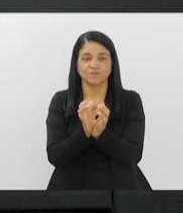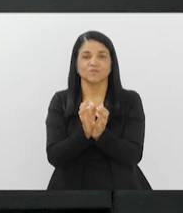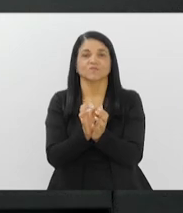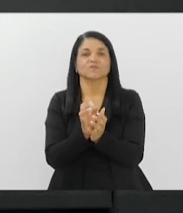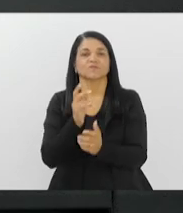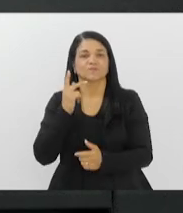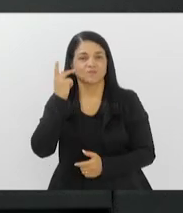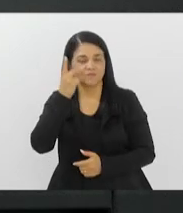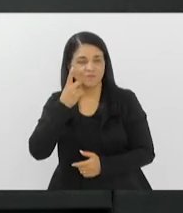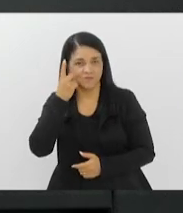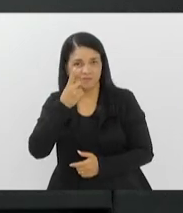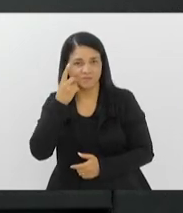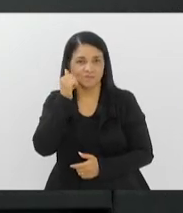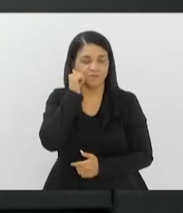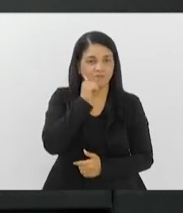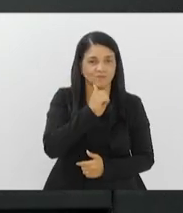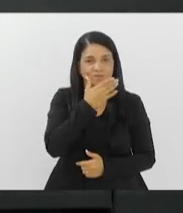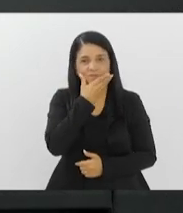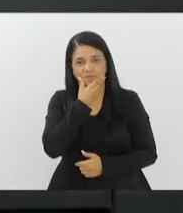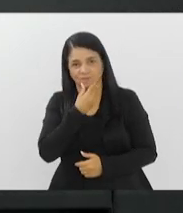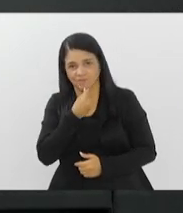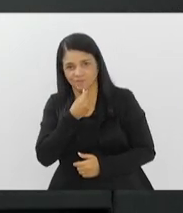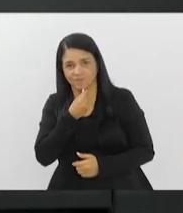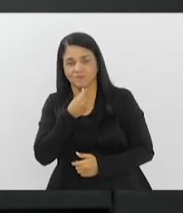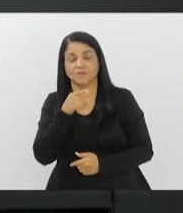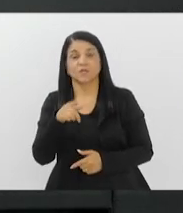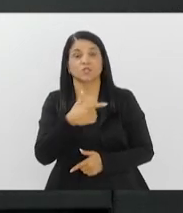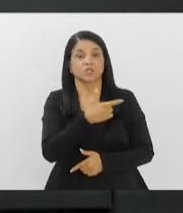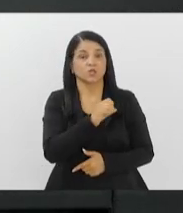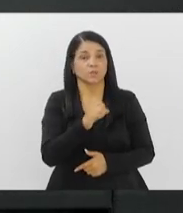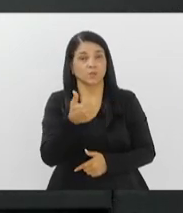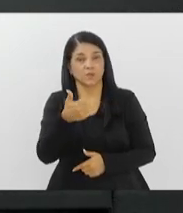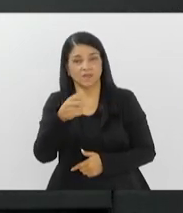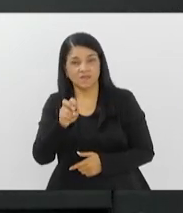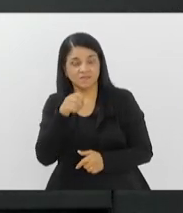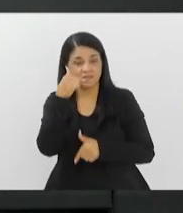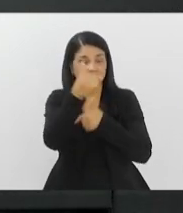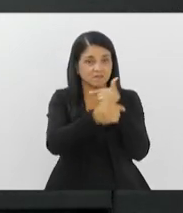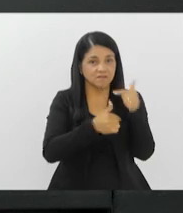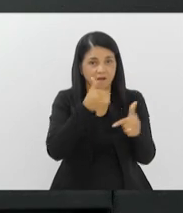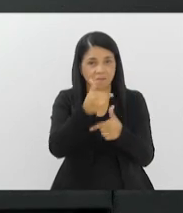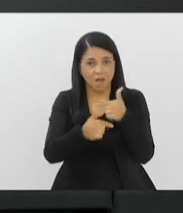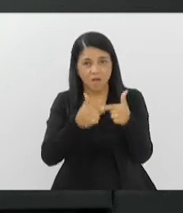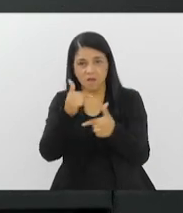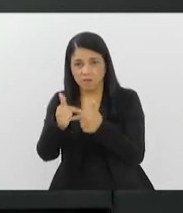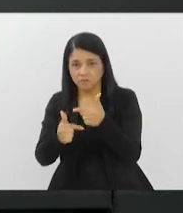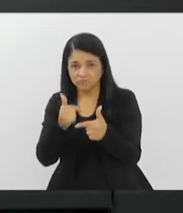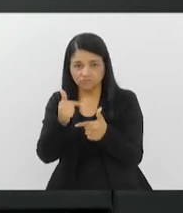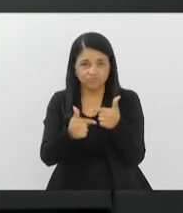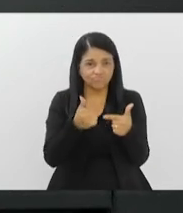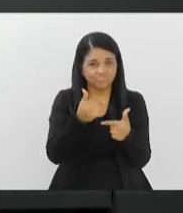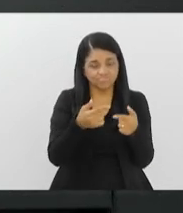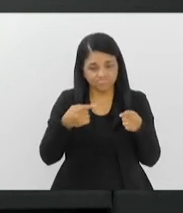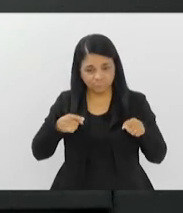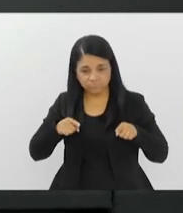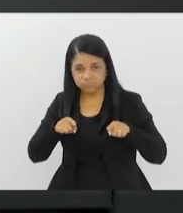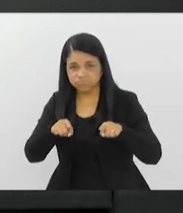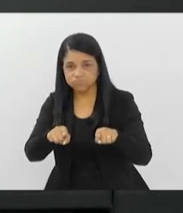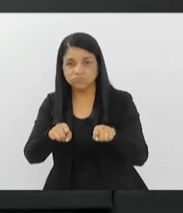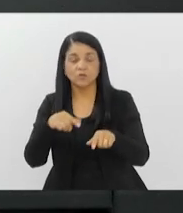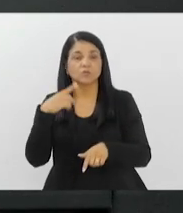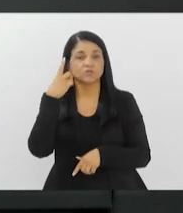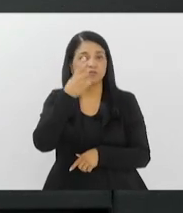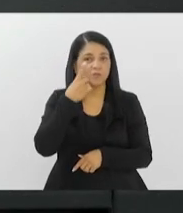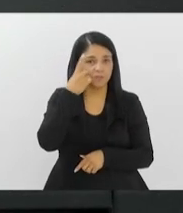desses deputados e deputadas. A gente vem aí desde 2015 trabalhando ombreados com outros deputados do